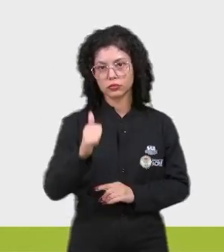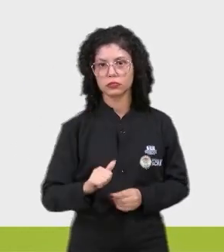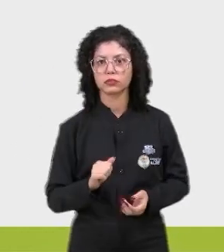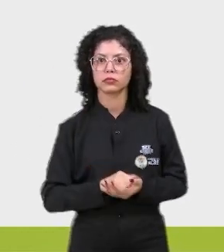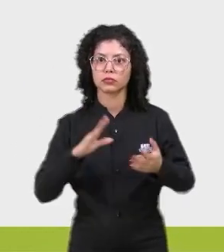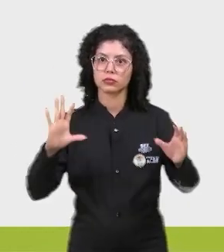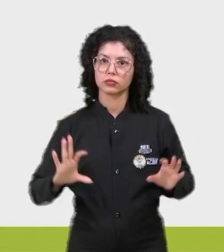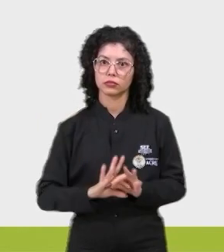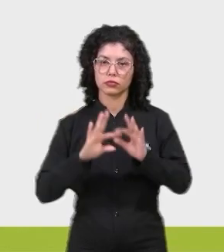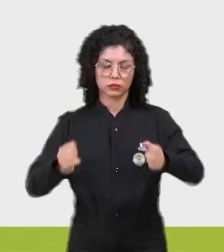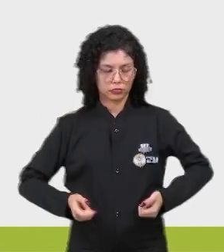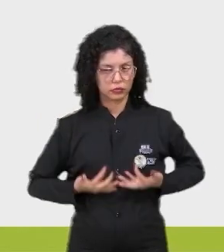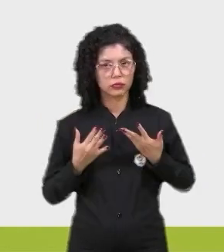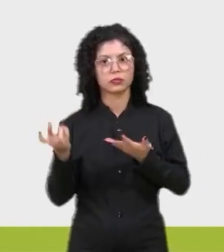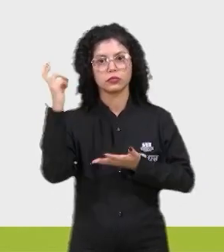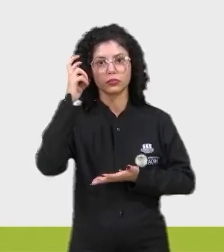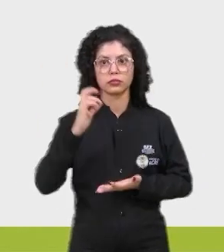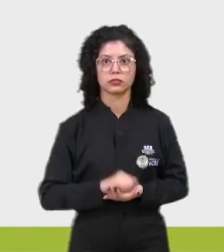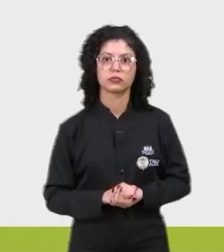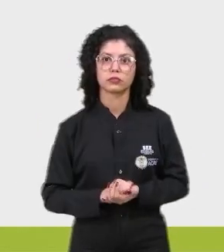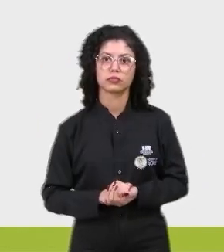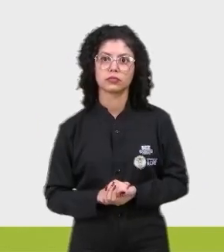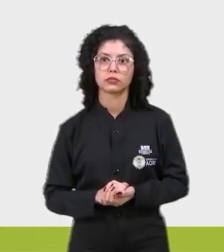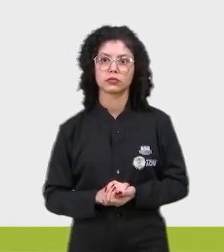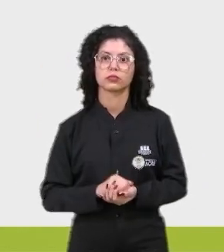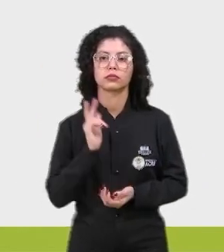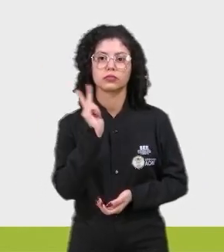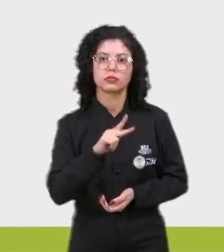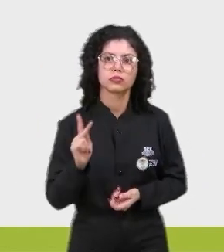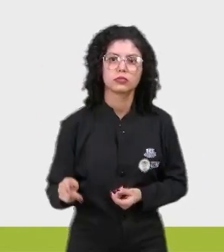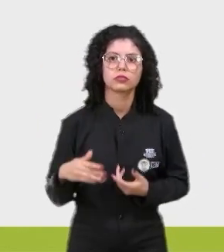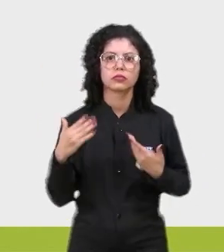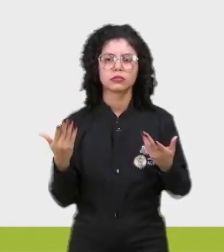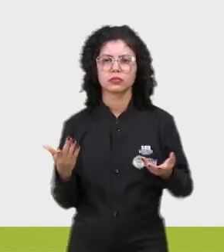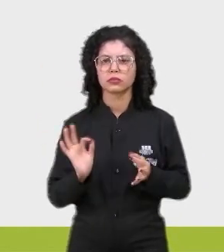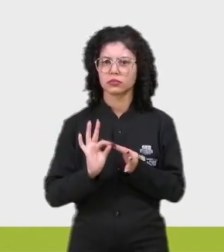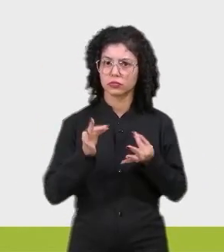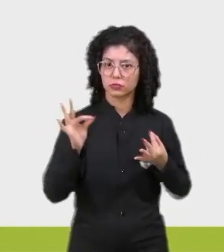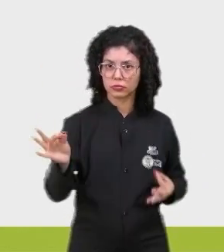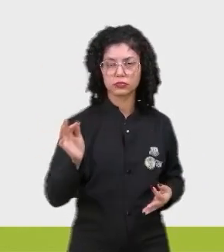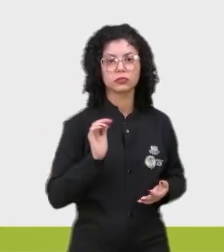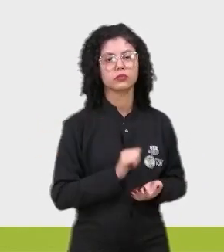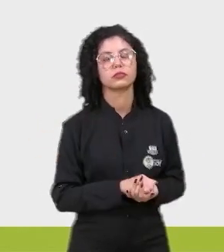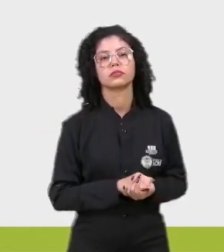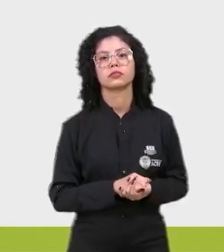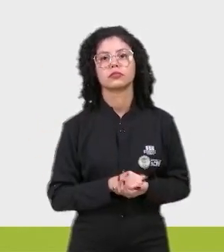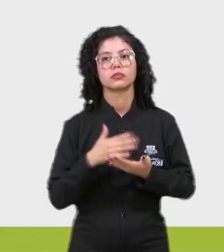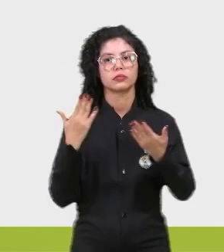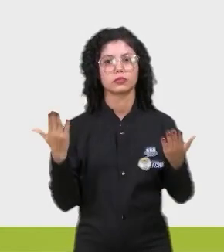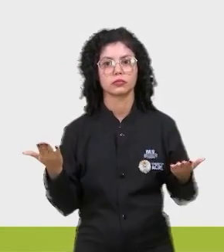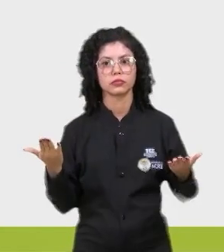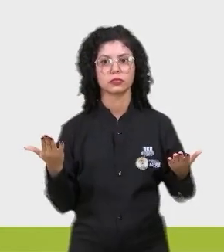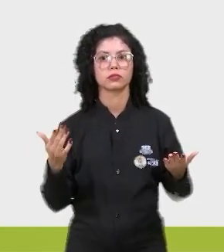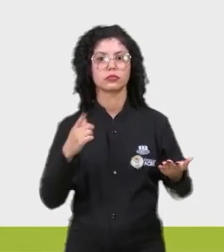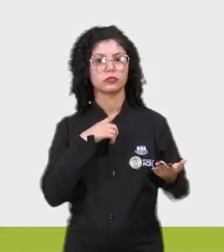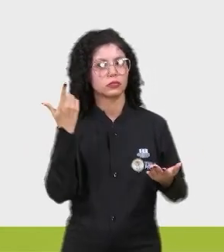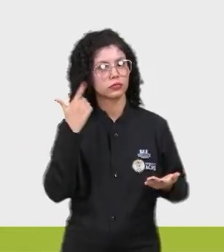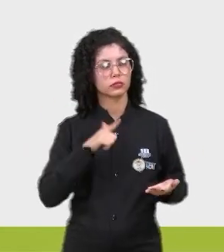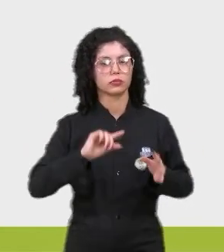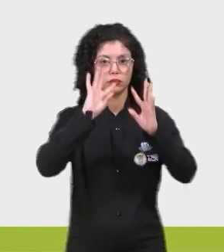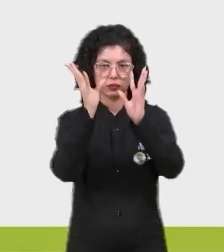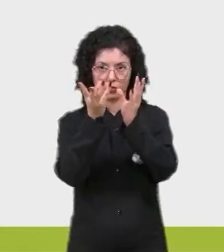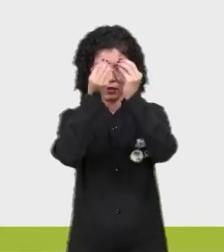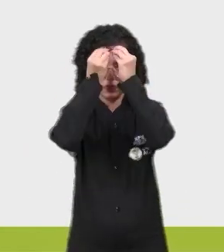e a difusão das manifestações culturais. Professora, mas está muito extenso. Então, se você não